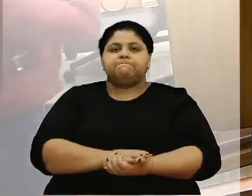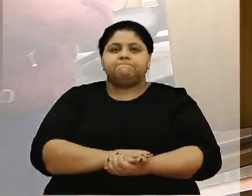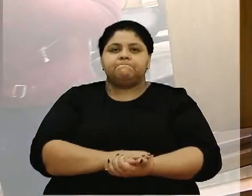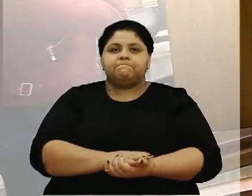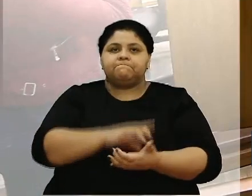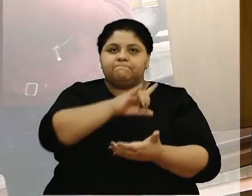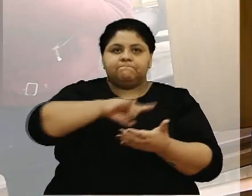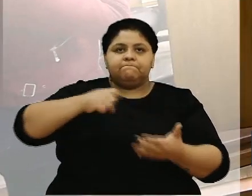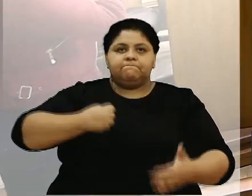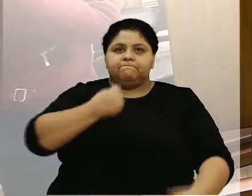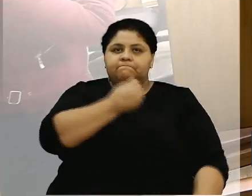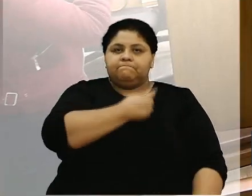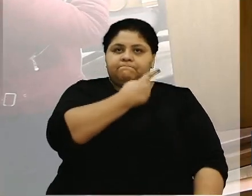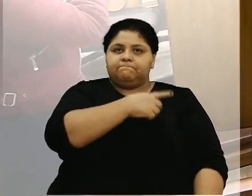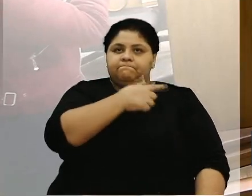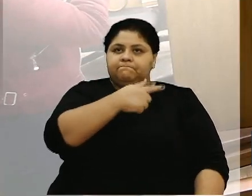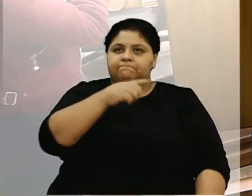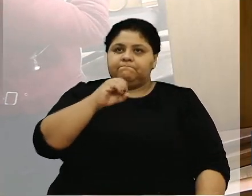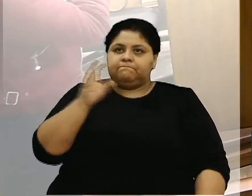Parecer número